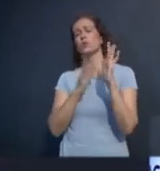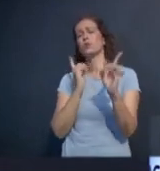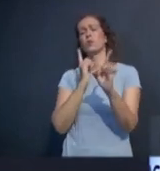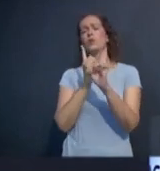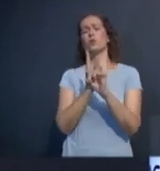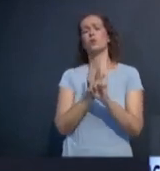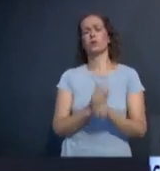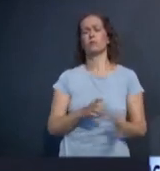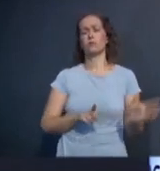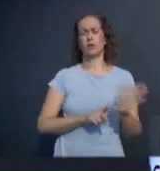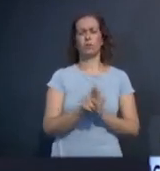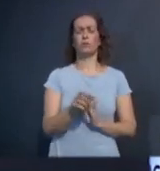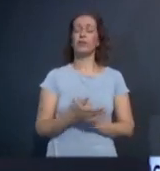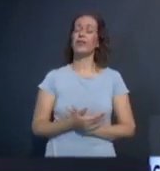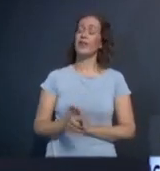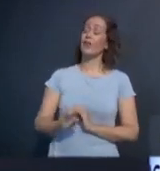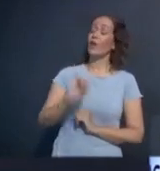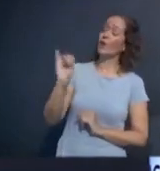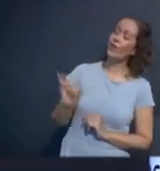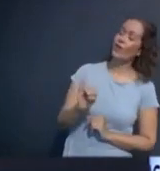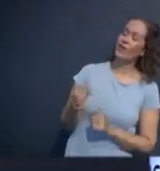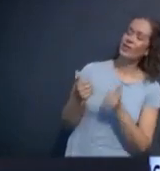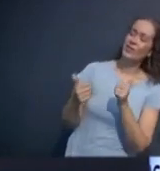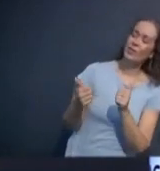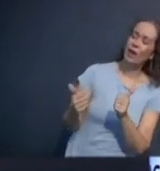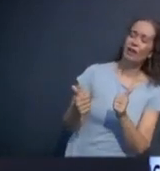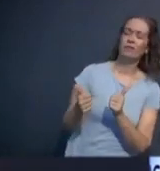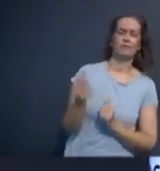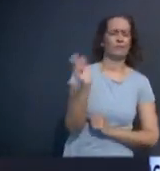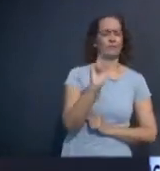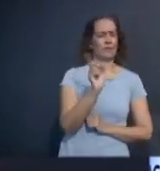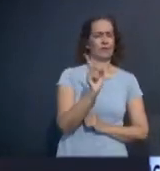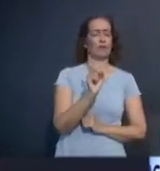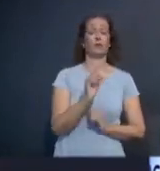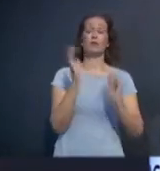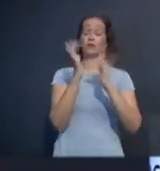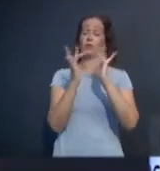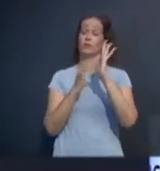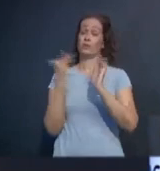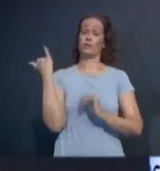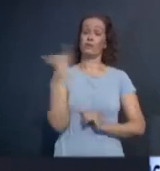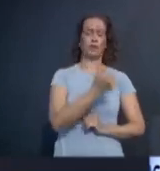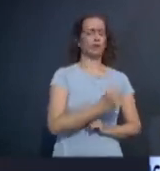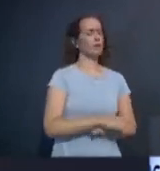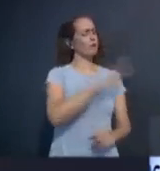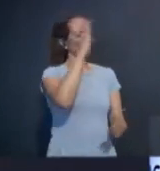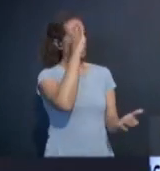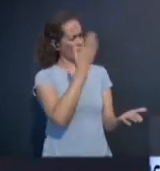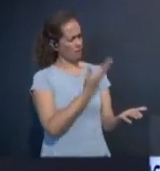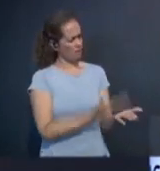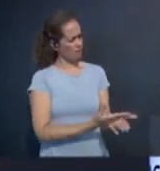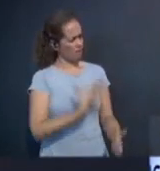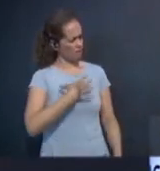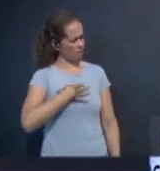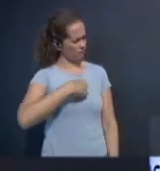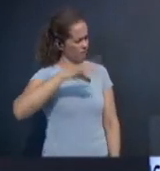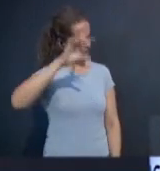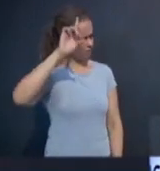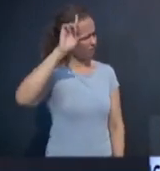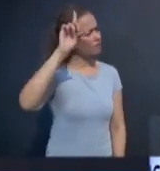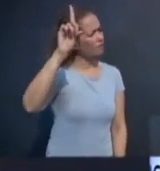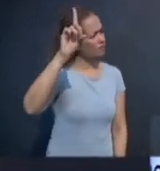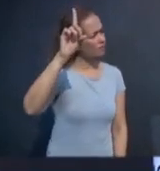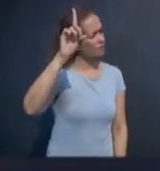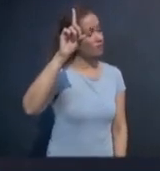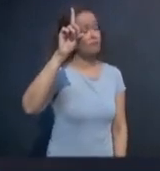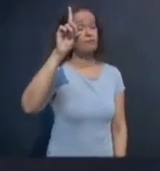ele: "Como é que vai? Como é que foi?" Ele diz assim: "Cres tu no Filho do Homem?"